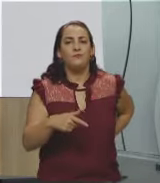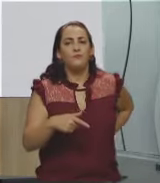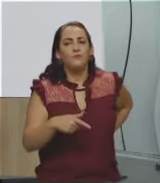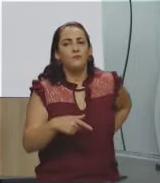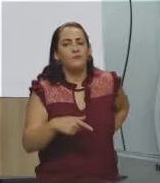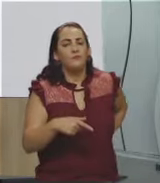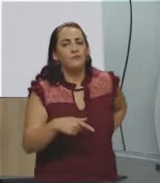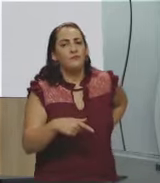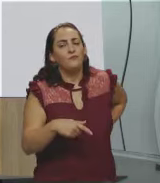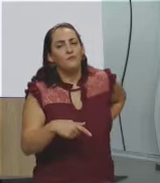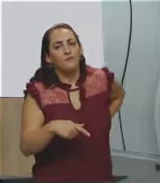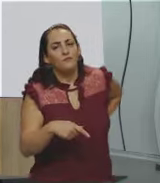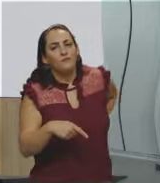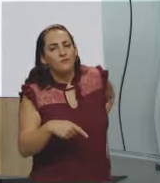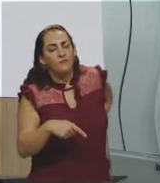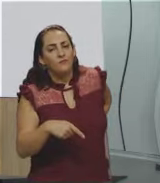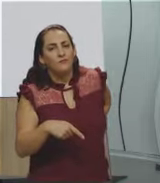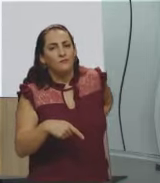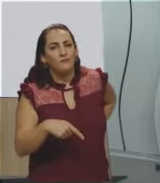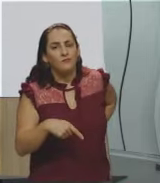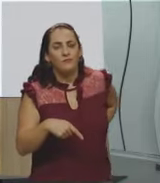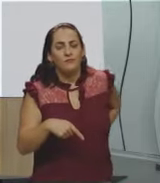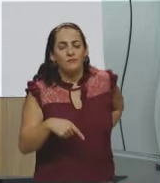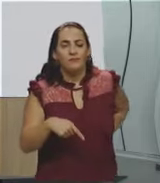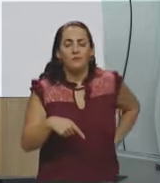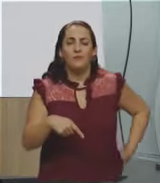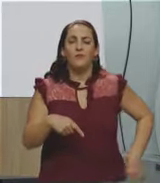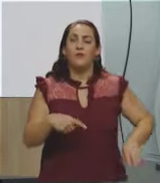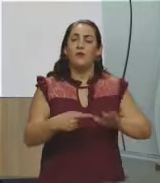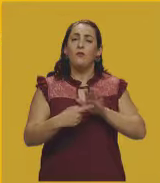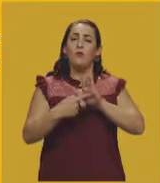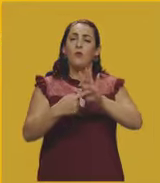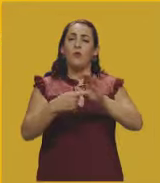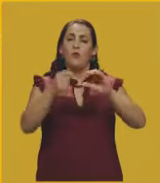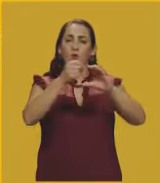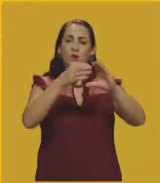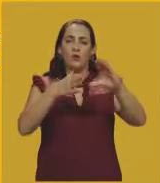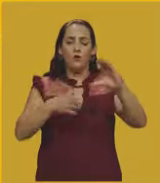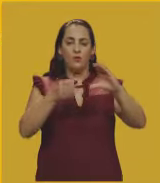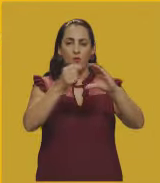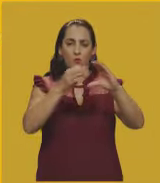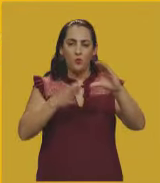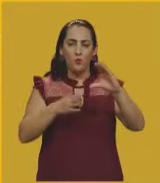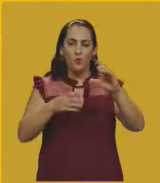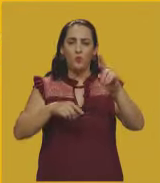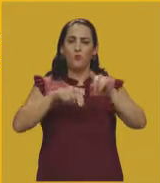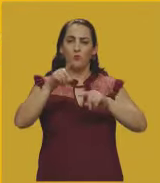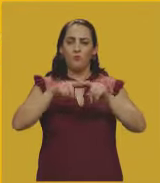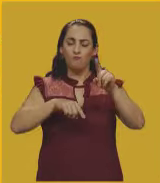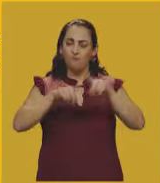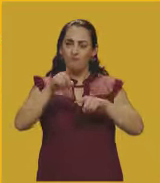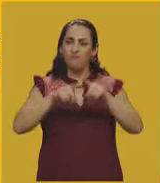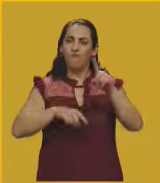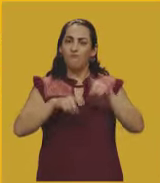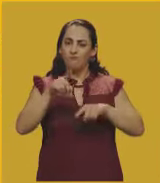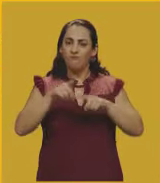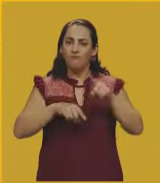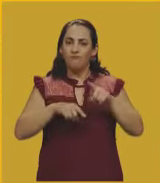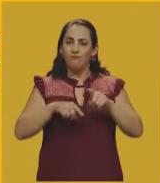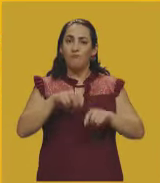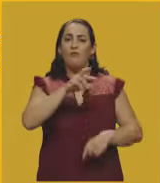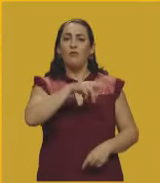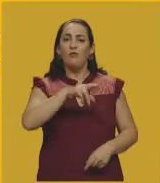agora considerando características do material que criou a resistência e não variáveis dos